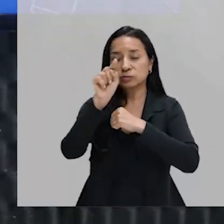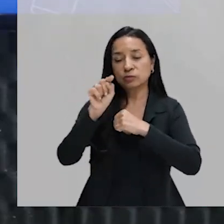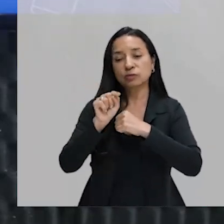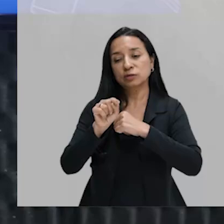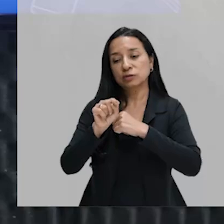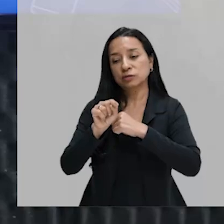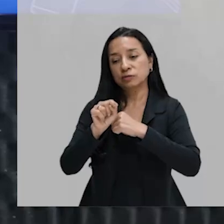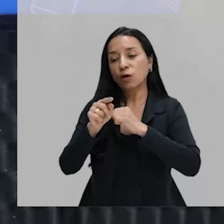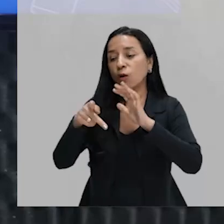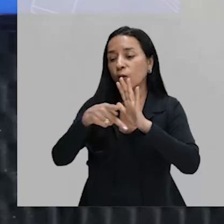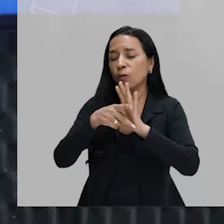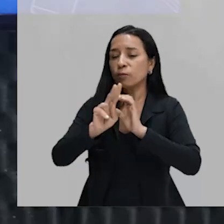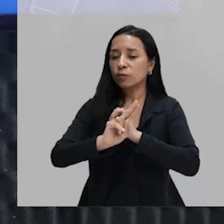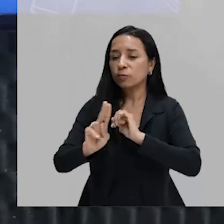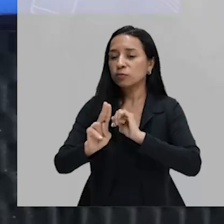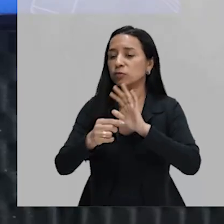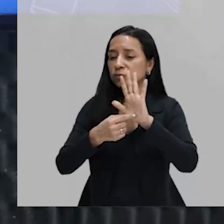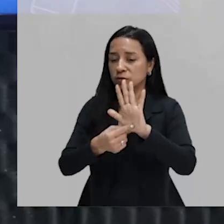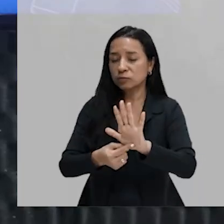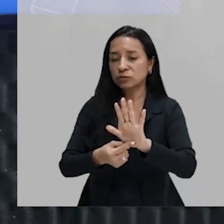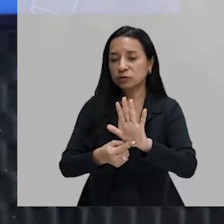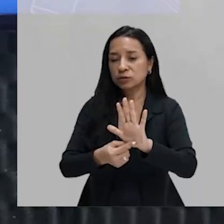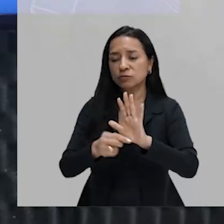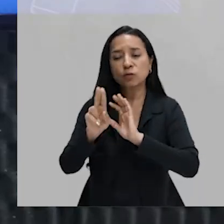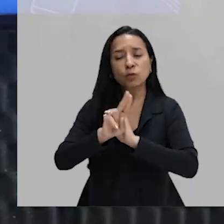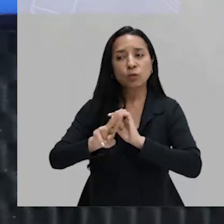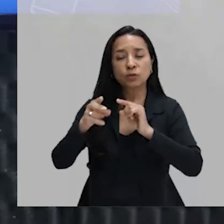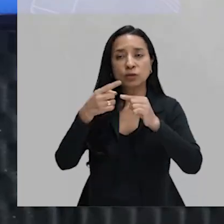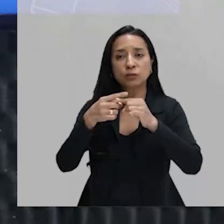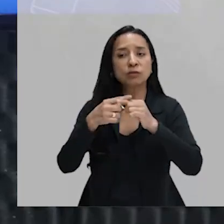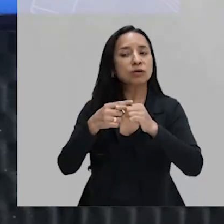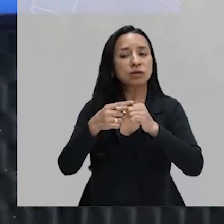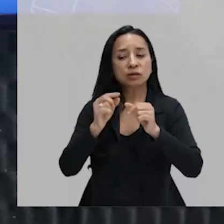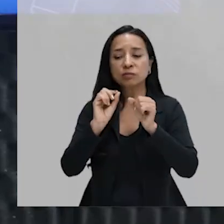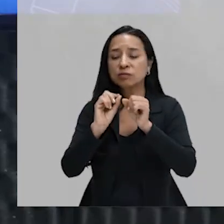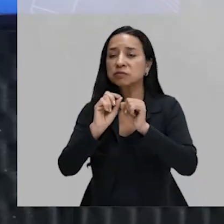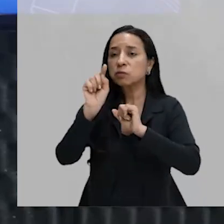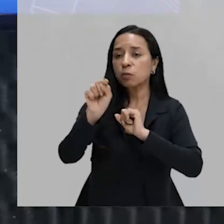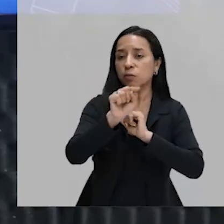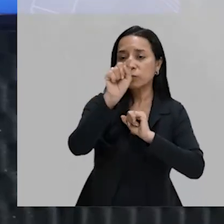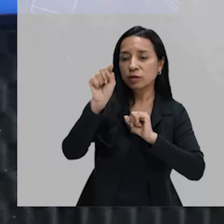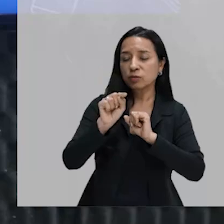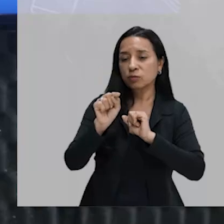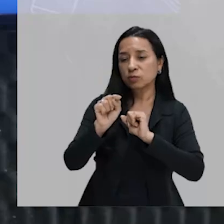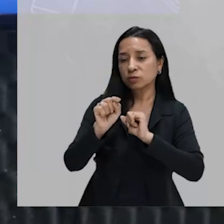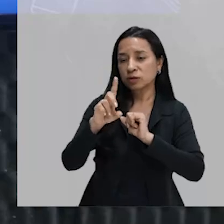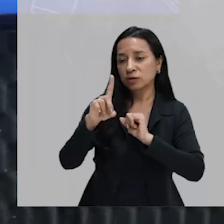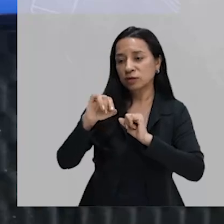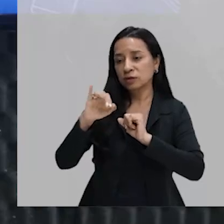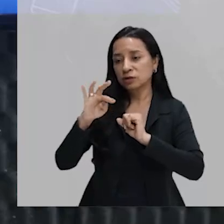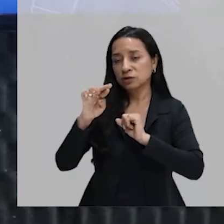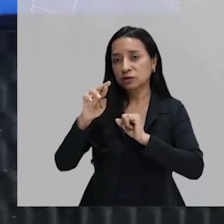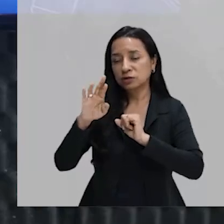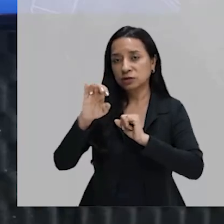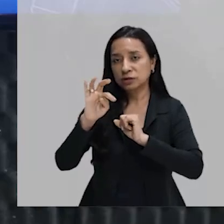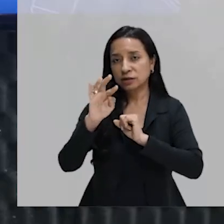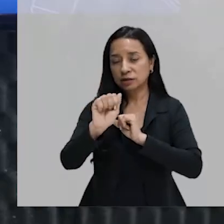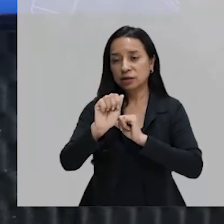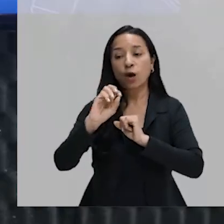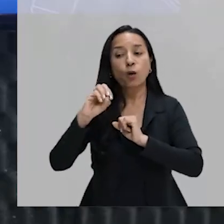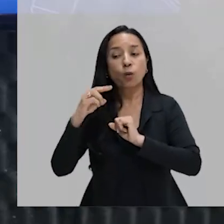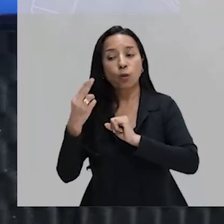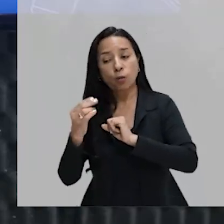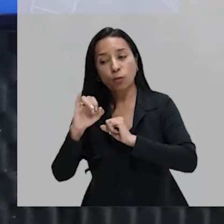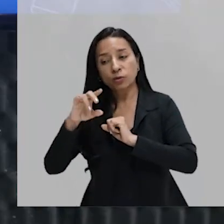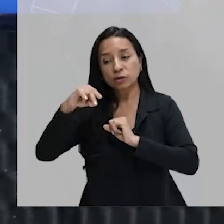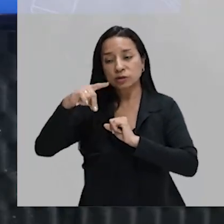próprio nome está dizendo, né? Serve para quê? Para interrogar, para fazer uma pergunta, seja ela direta, né? Utilizando aí o discurso direto, ou